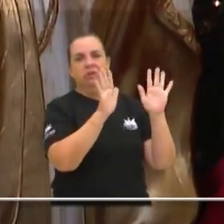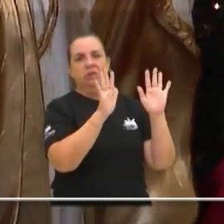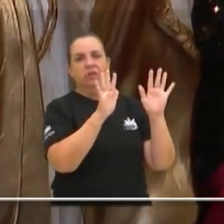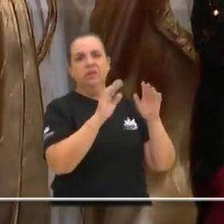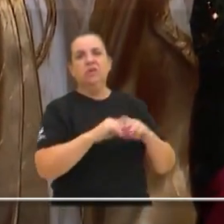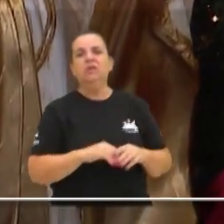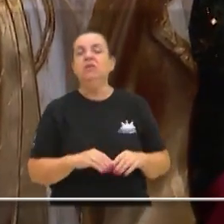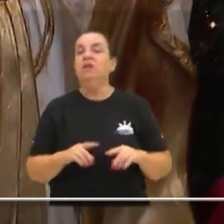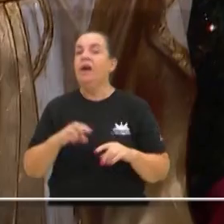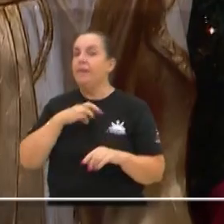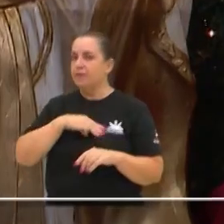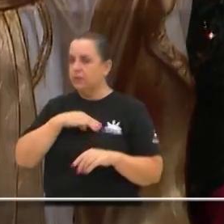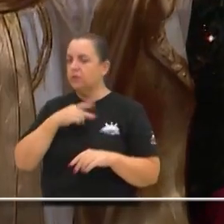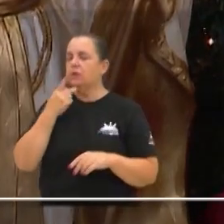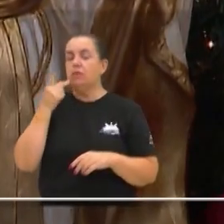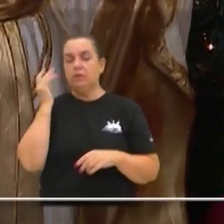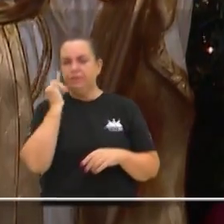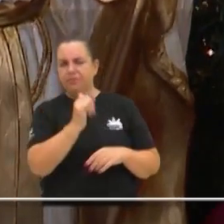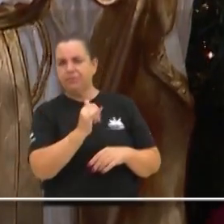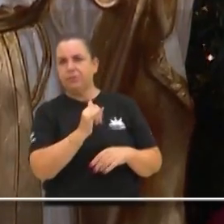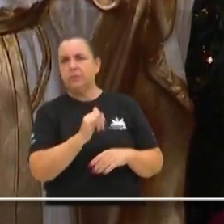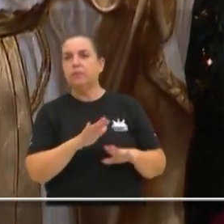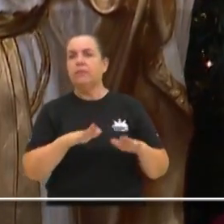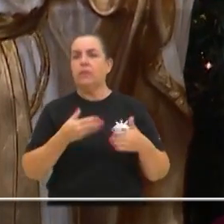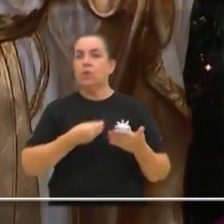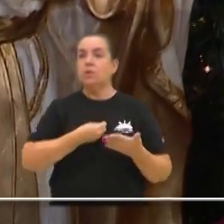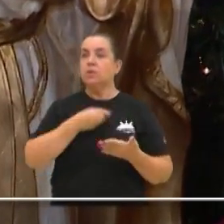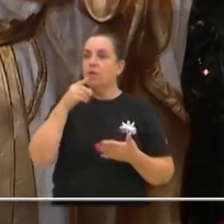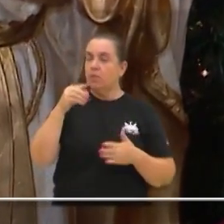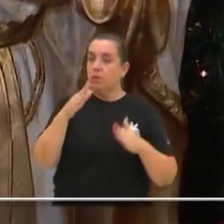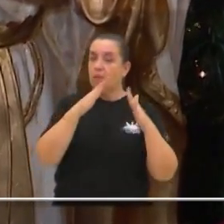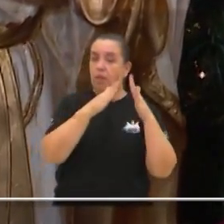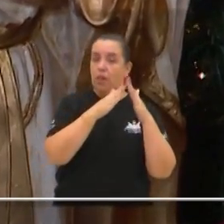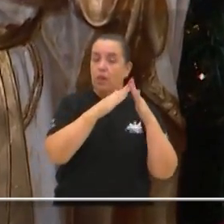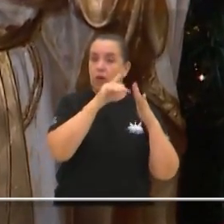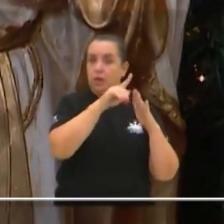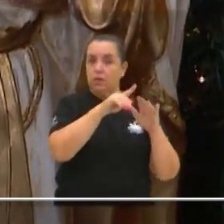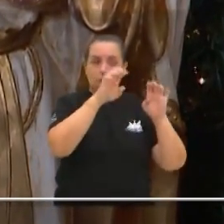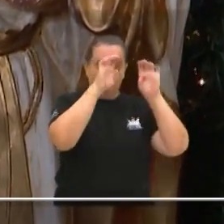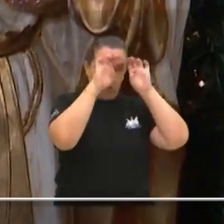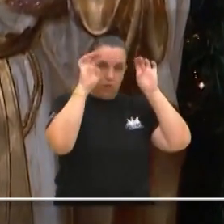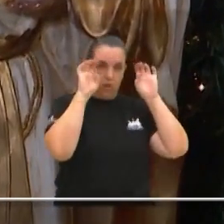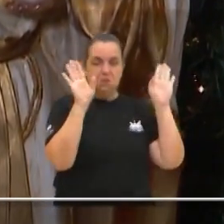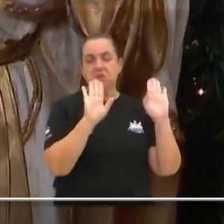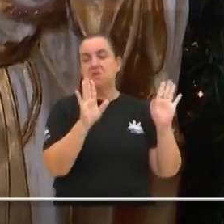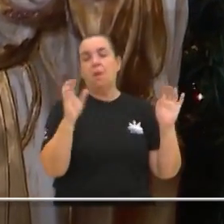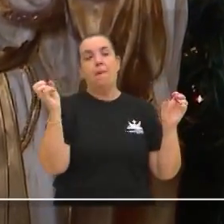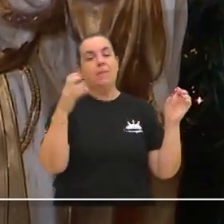isso. Enquanto estavam na casa de Herodes, a estrela não brilhou.